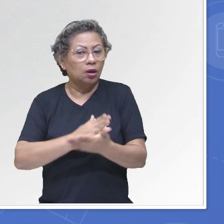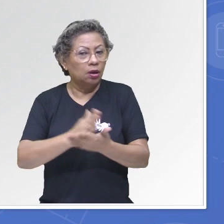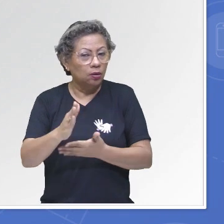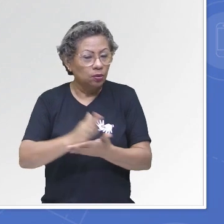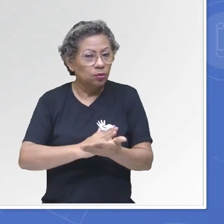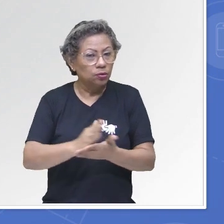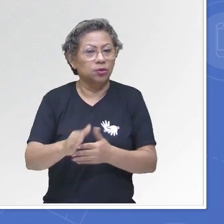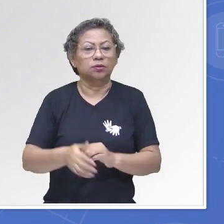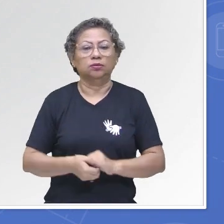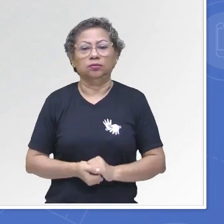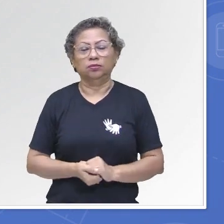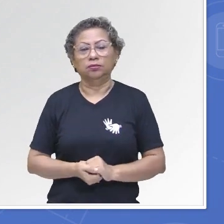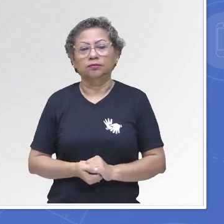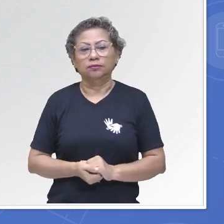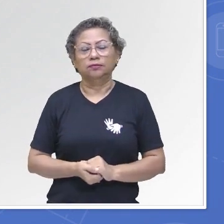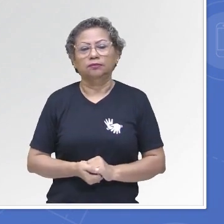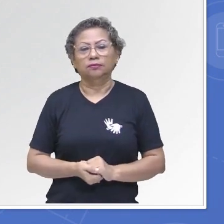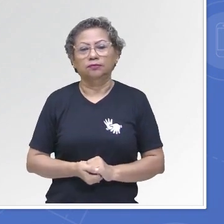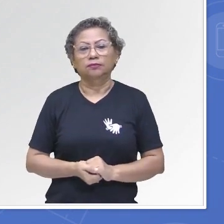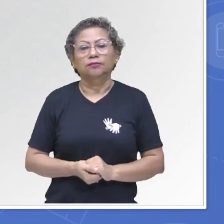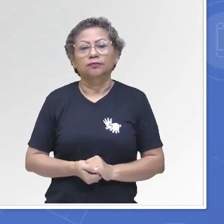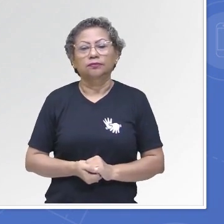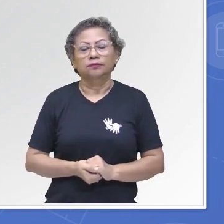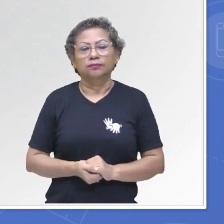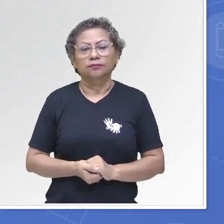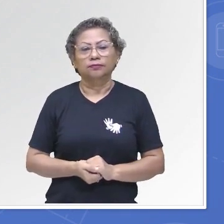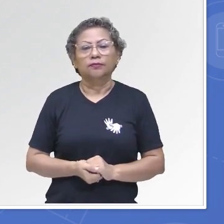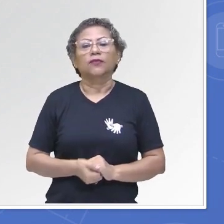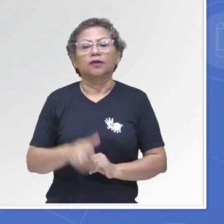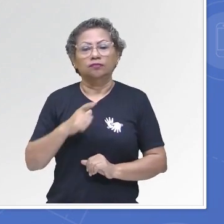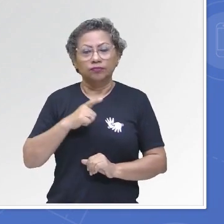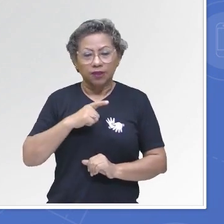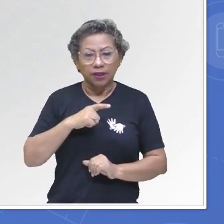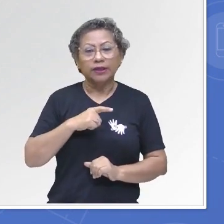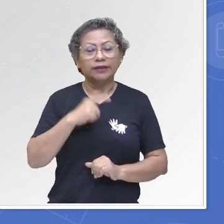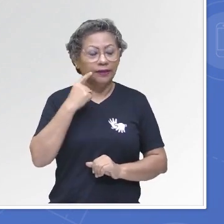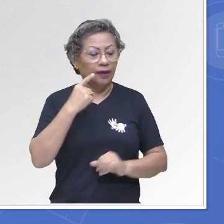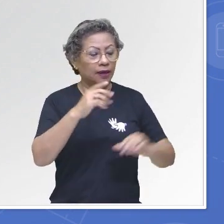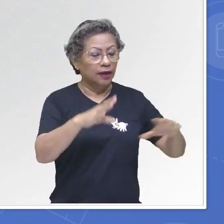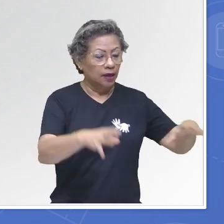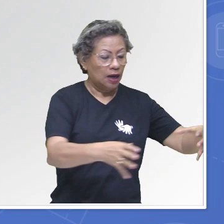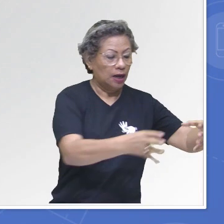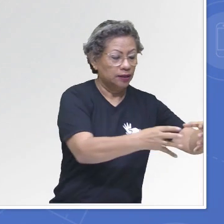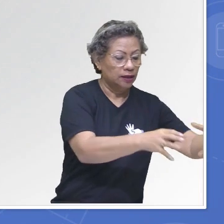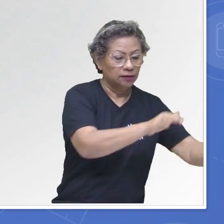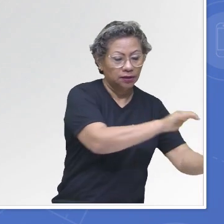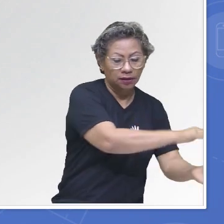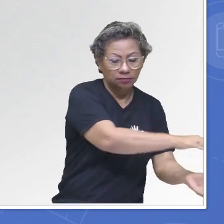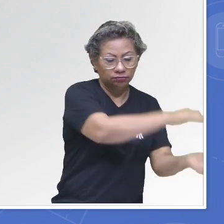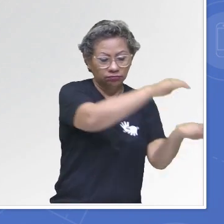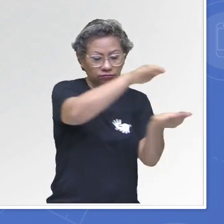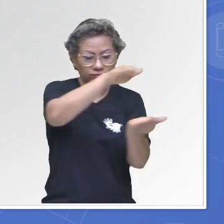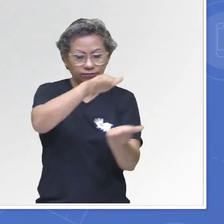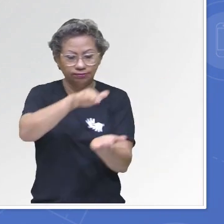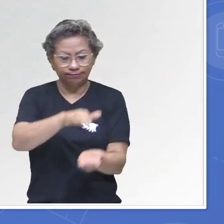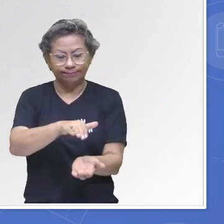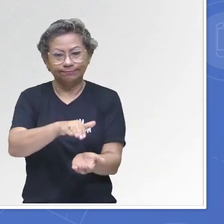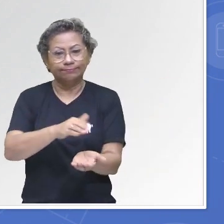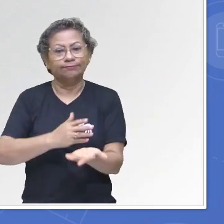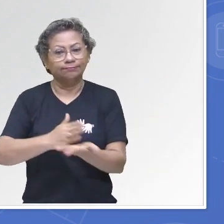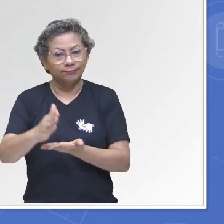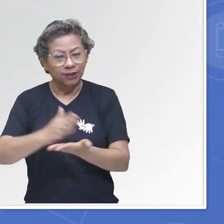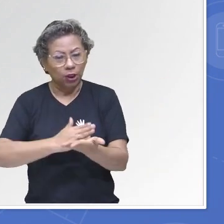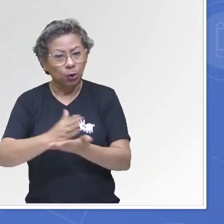De um lote, né? De um determinado lote de produtos, ele vai lá, pega uma amostra, pega um daquele produto,